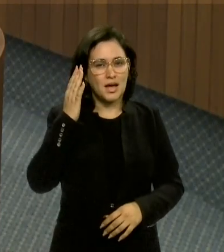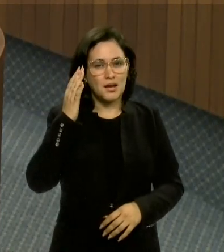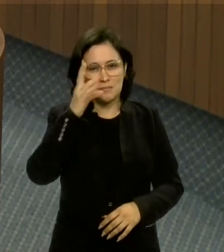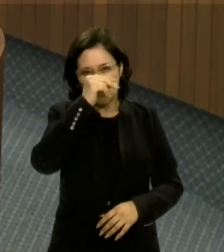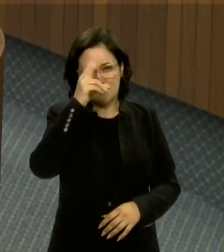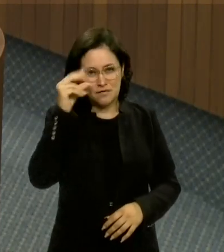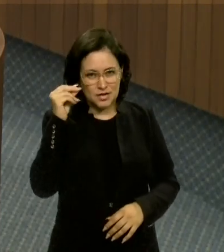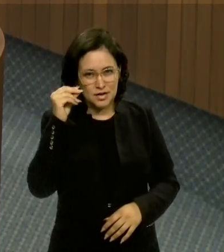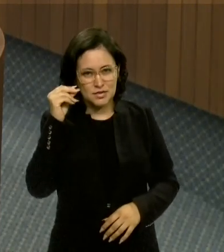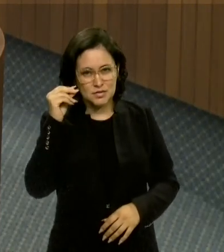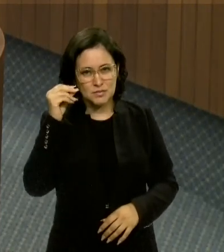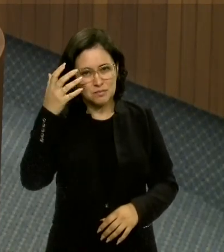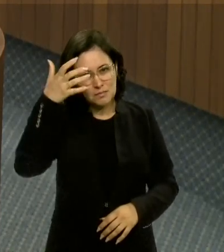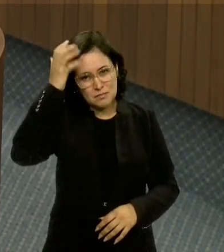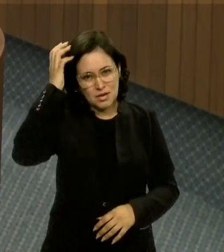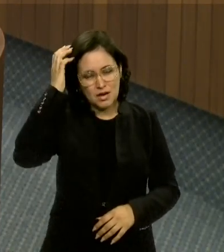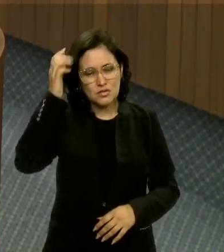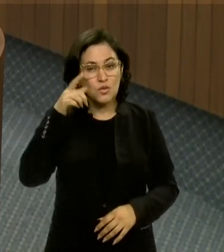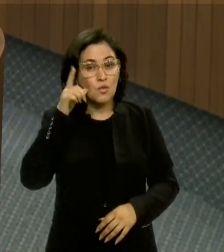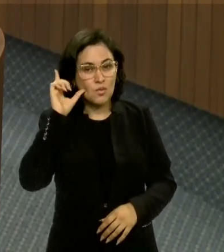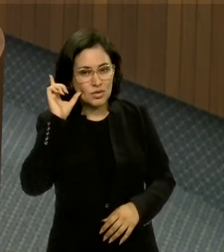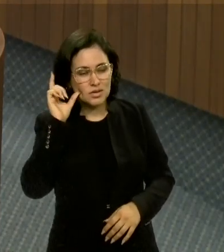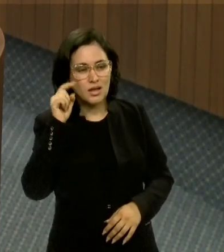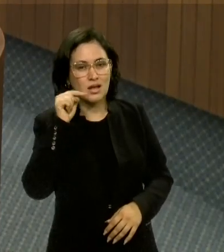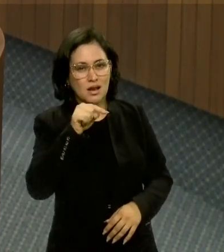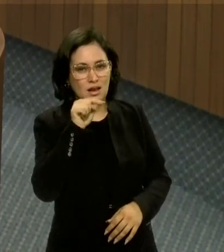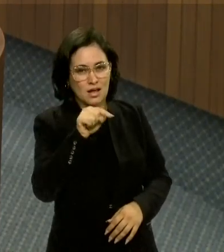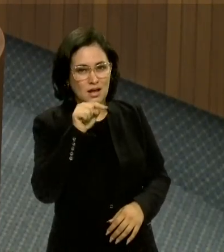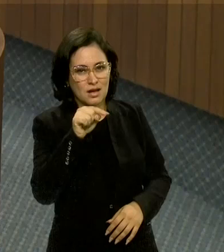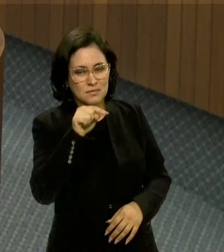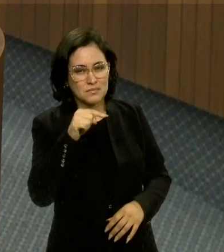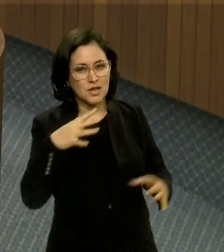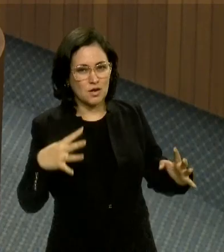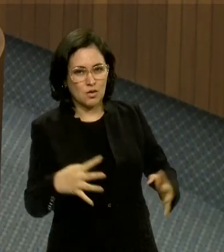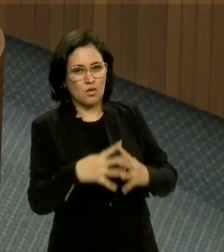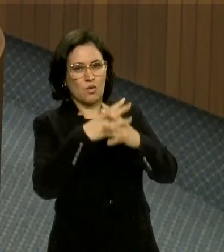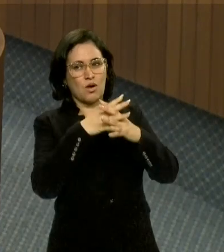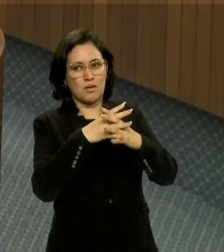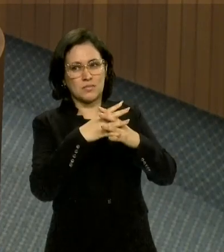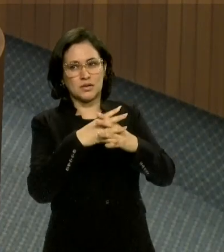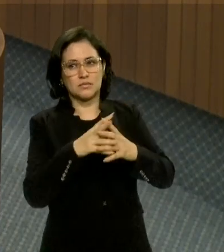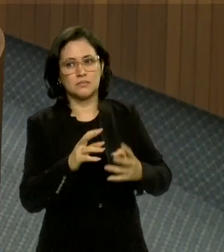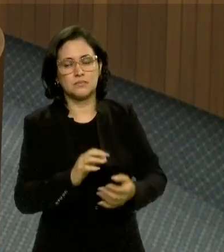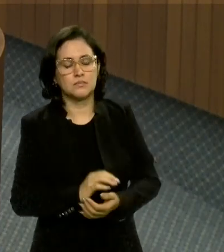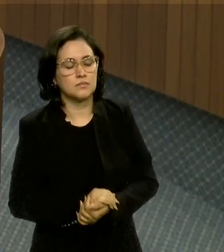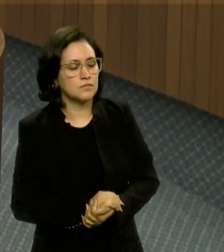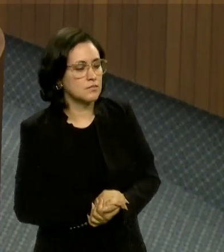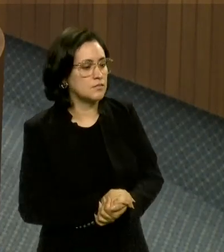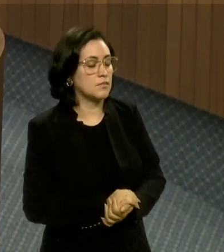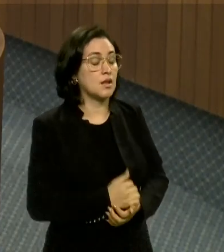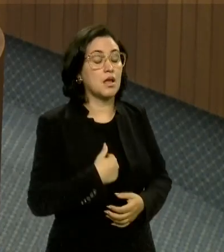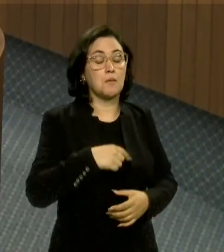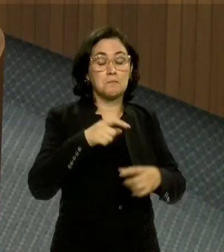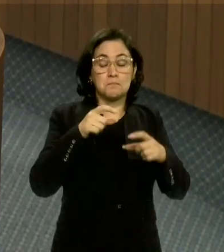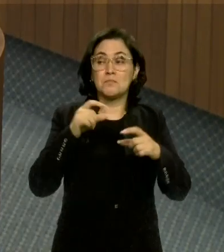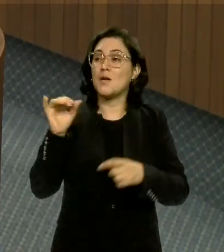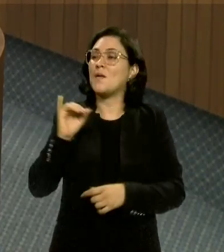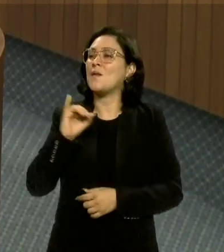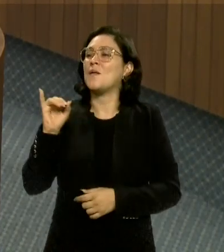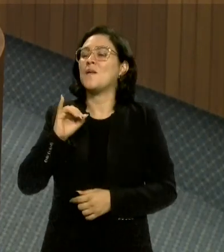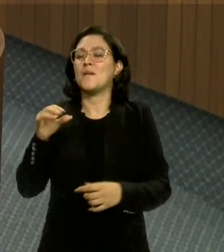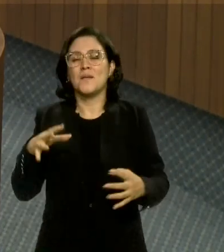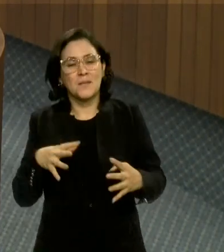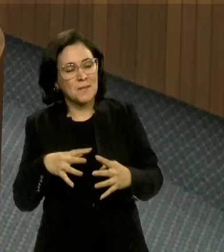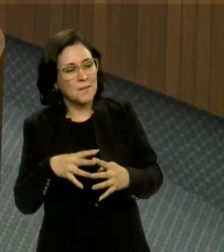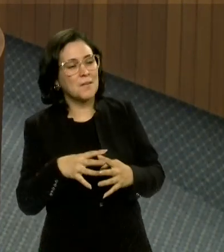Alô, minha Coab. Eu tô aqui de óculos escuros, porque a noite agora vai ficar parecendo vai passar o dia vídeo no bairro. Presta